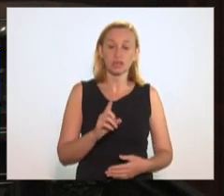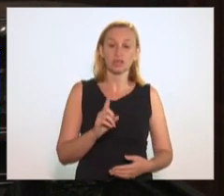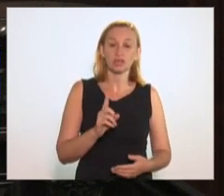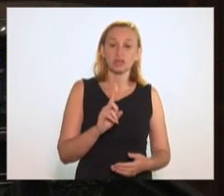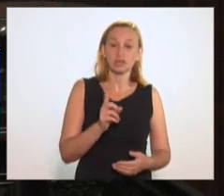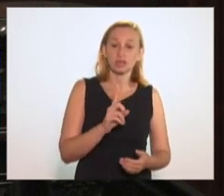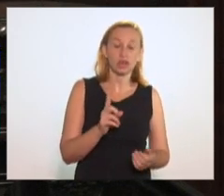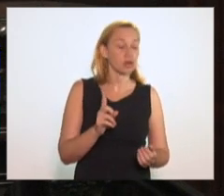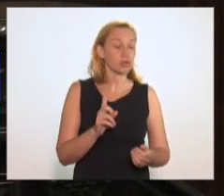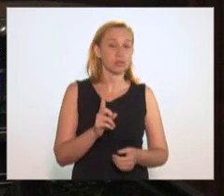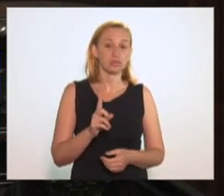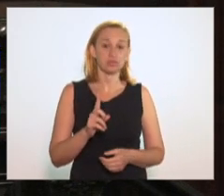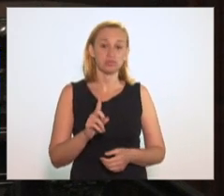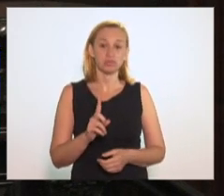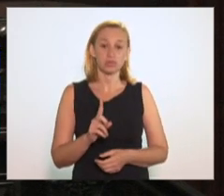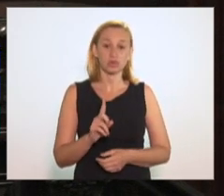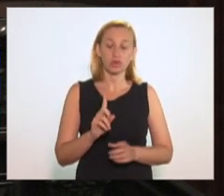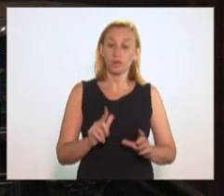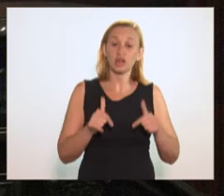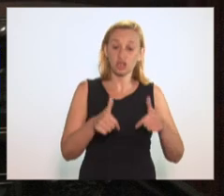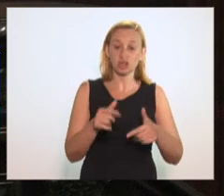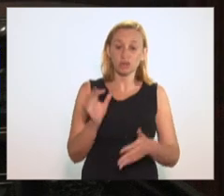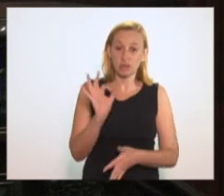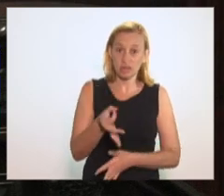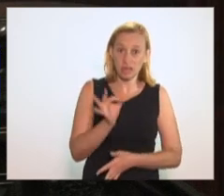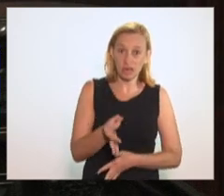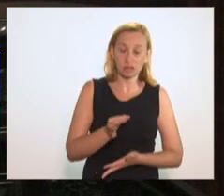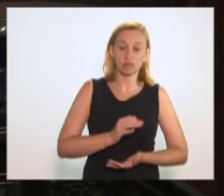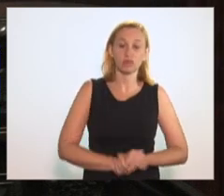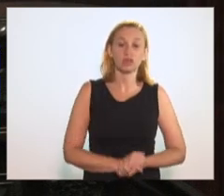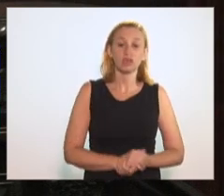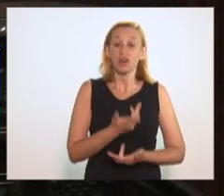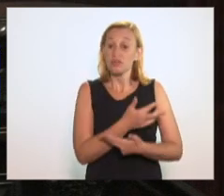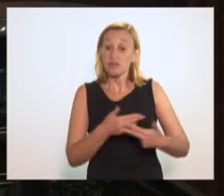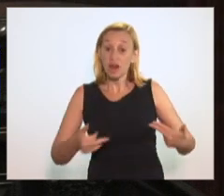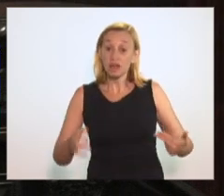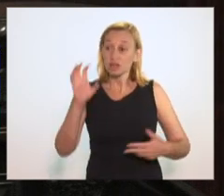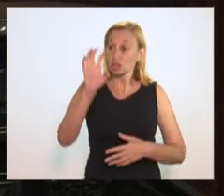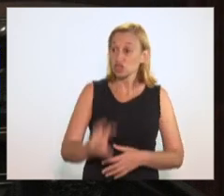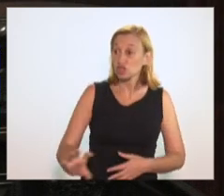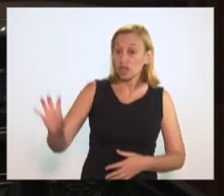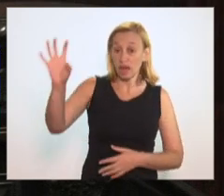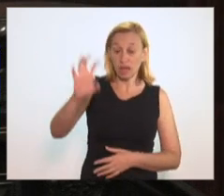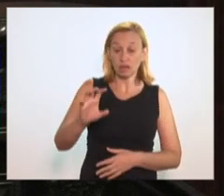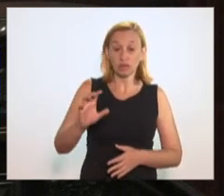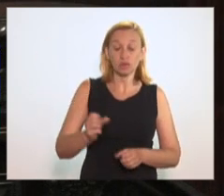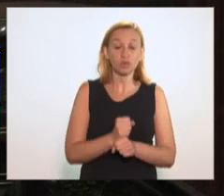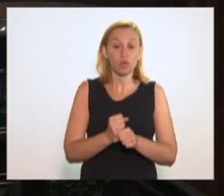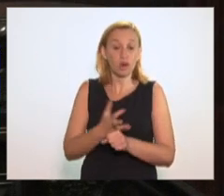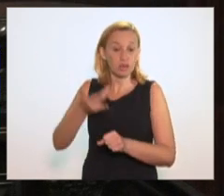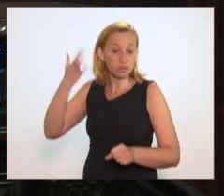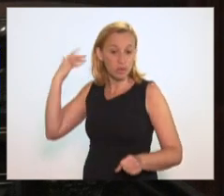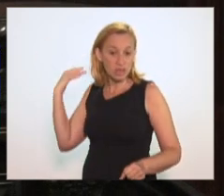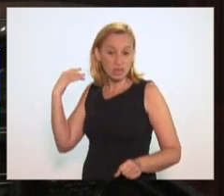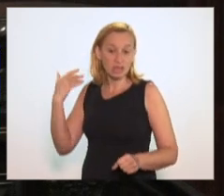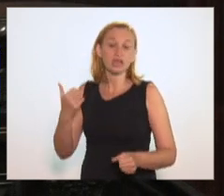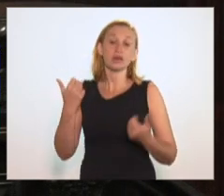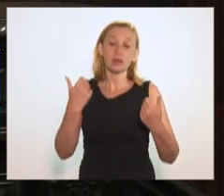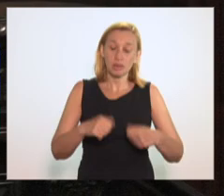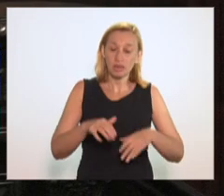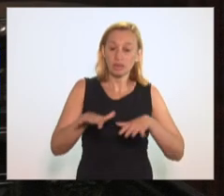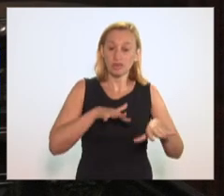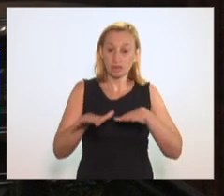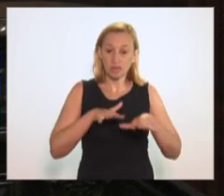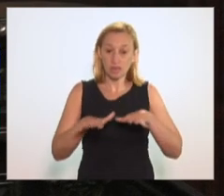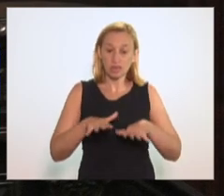aquisição dessas vacinas, fazendo com que vários estados, desde o ano passado, estivessem se movimentando para adquirir